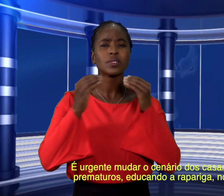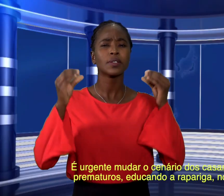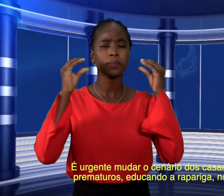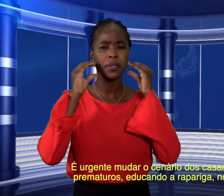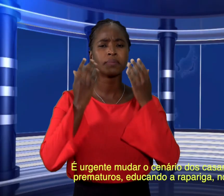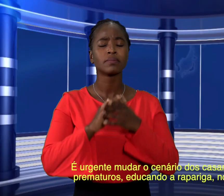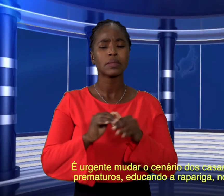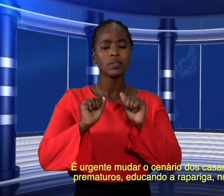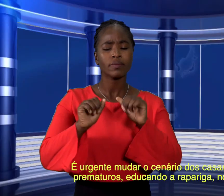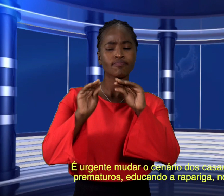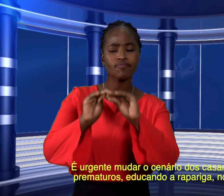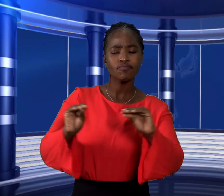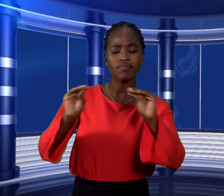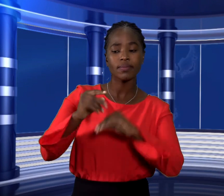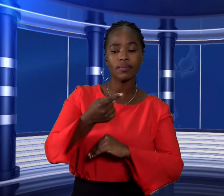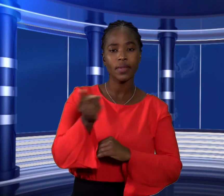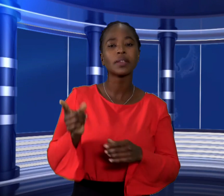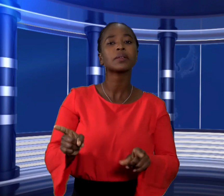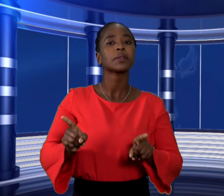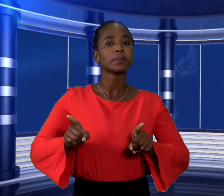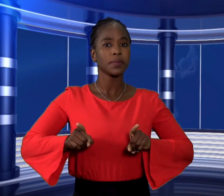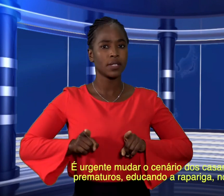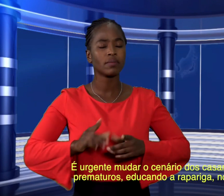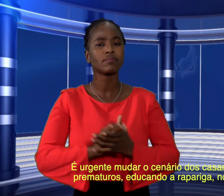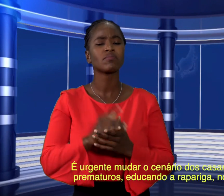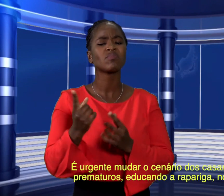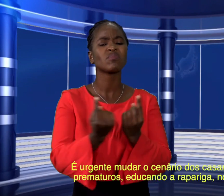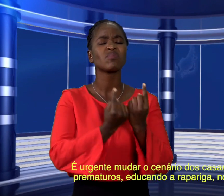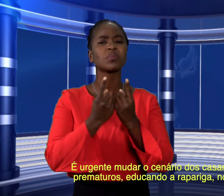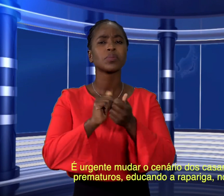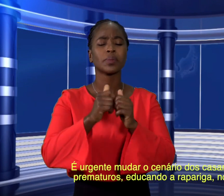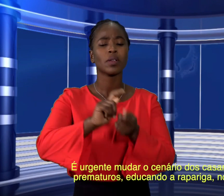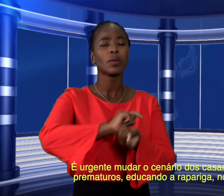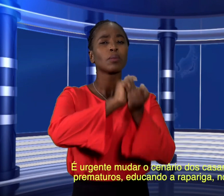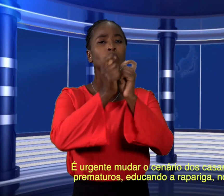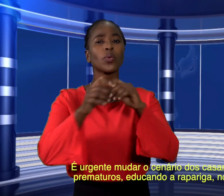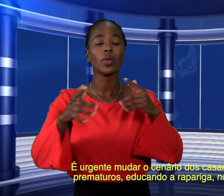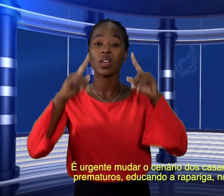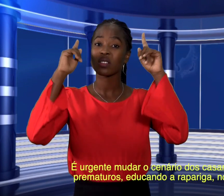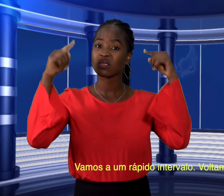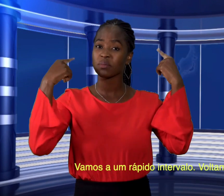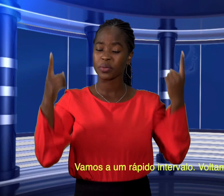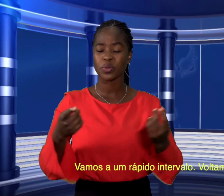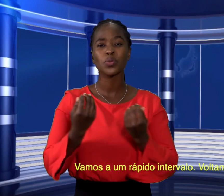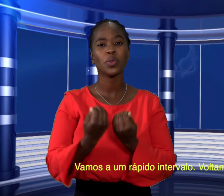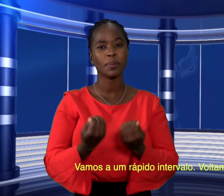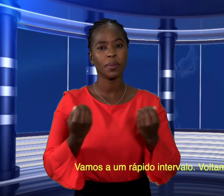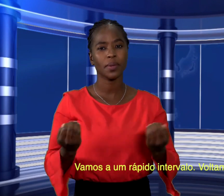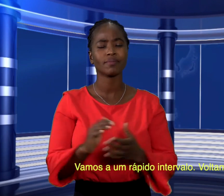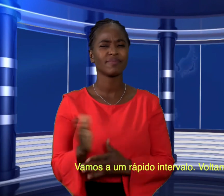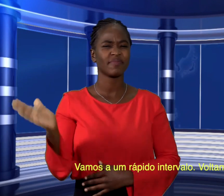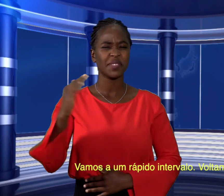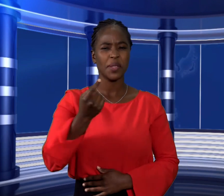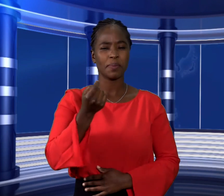É urgente mudar o cenário dos casamentos prematuros, educando a rapariga no país. Vamos a um